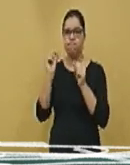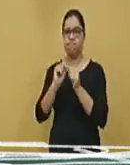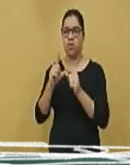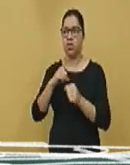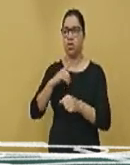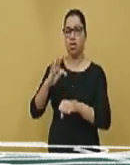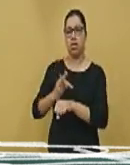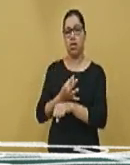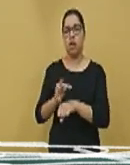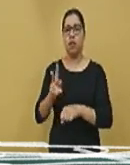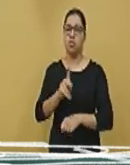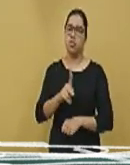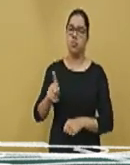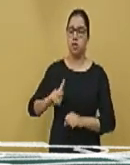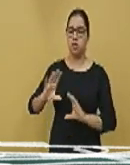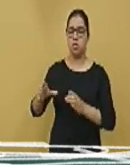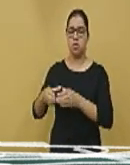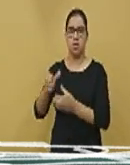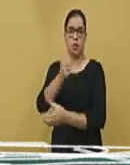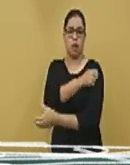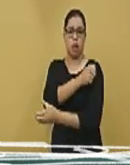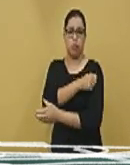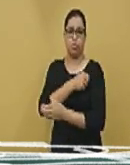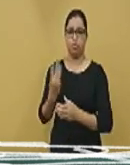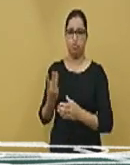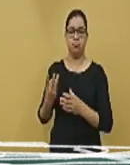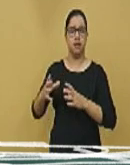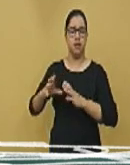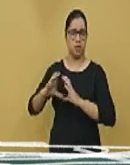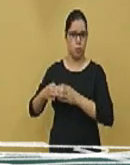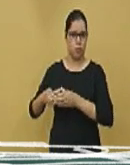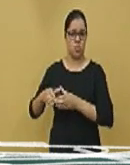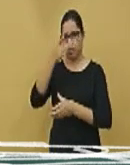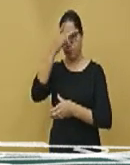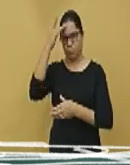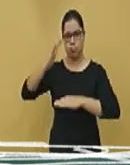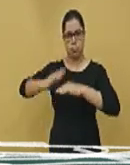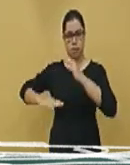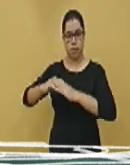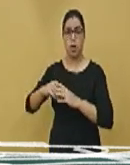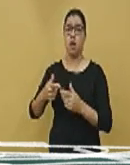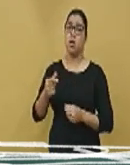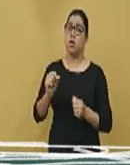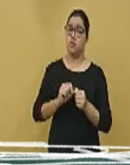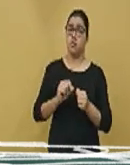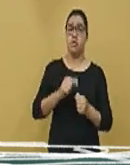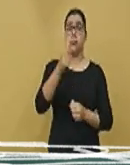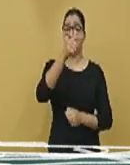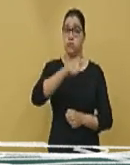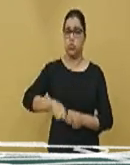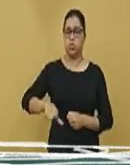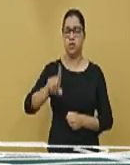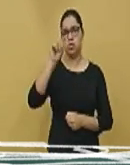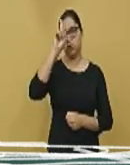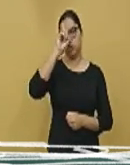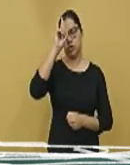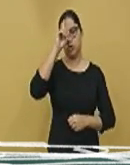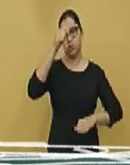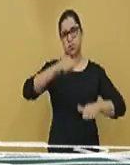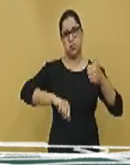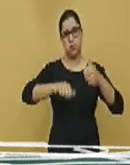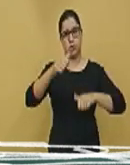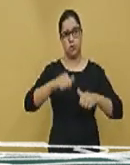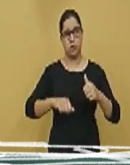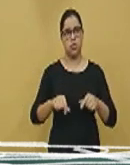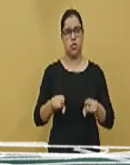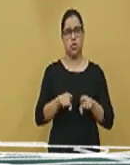técnicos, professores e discentes. Uma das propostas nossas agora é de fazer avaliação diária dentro do